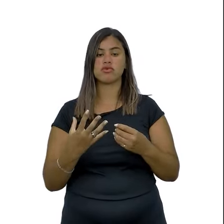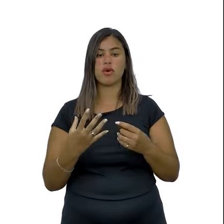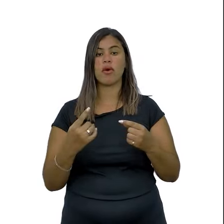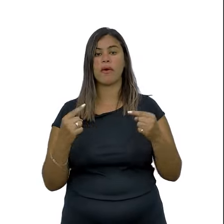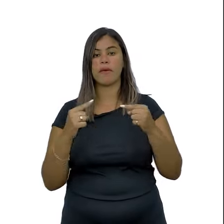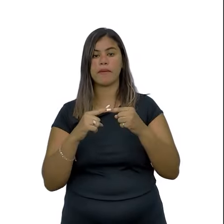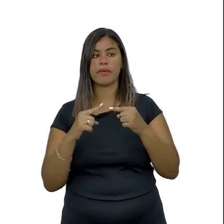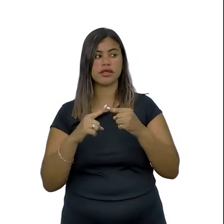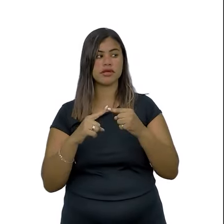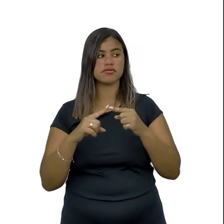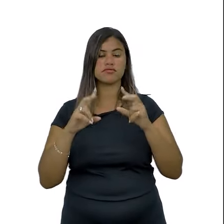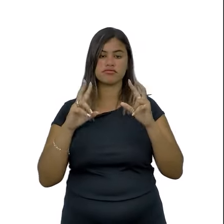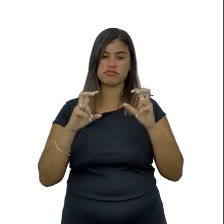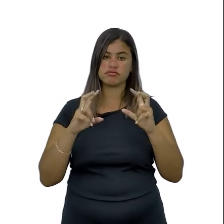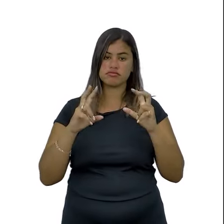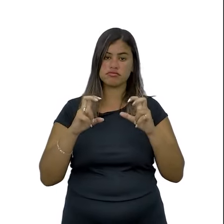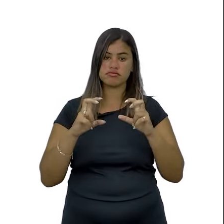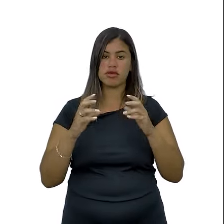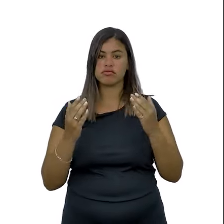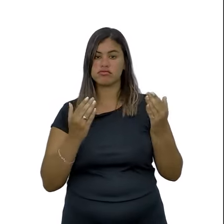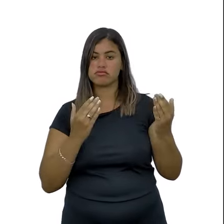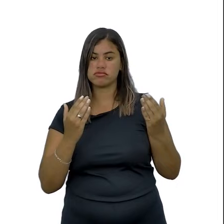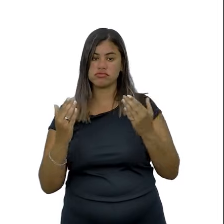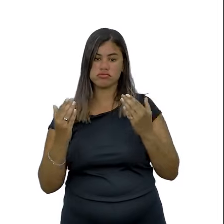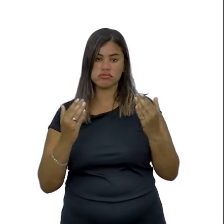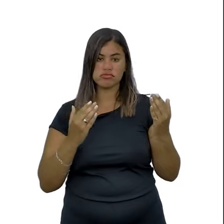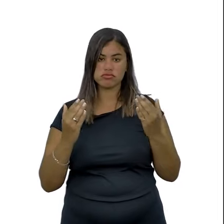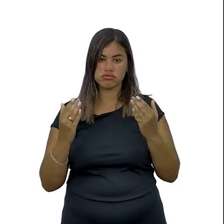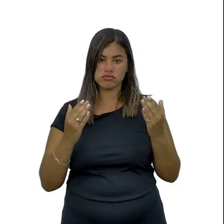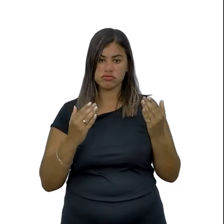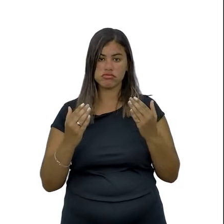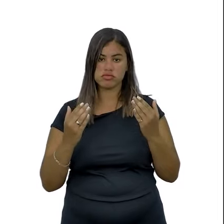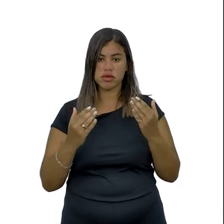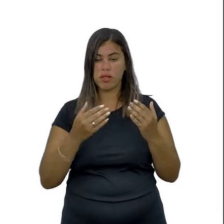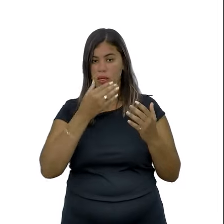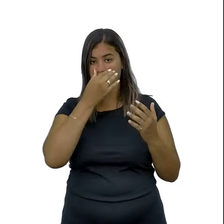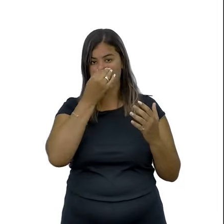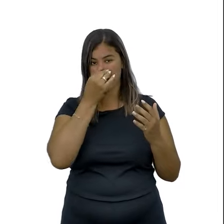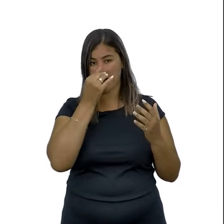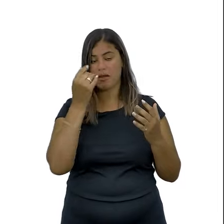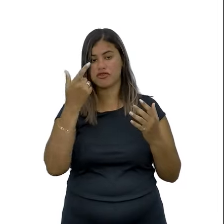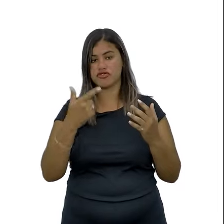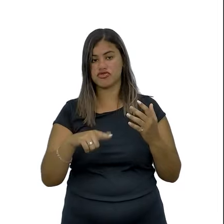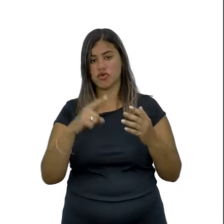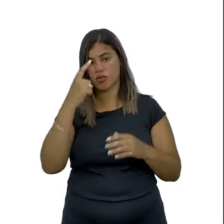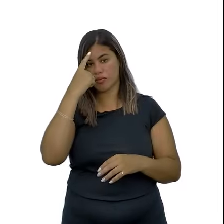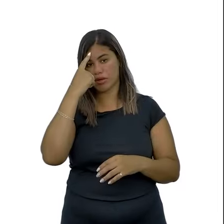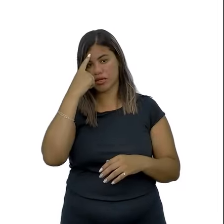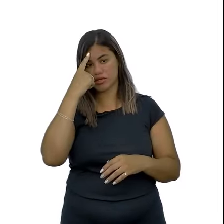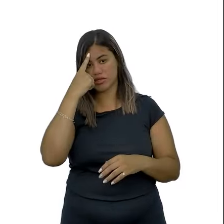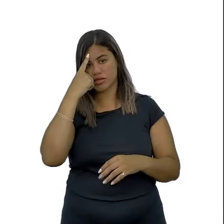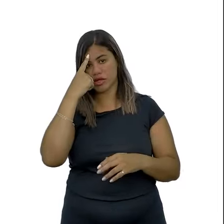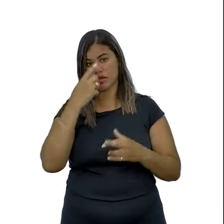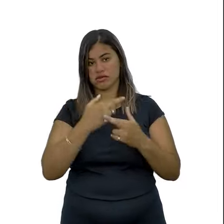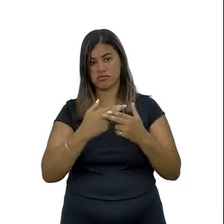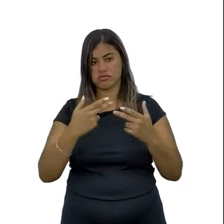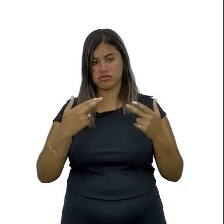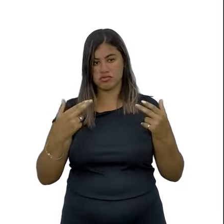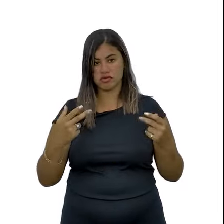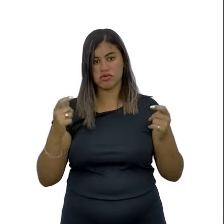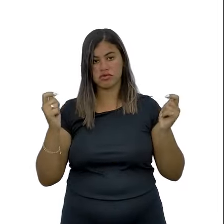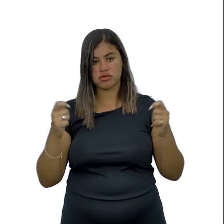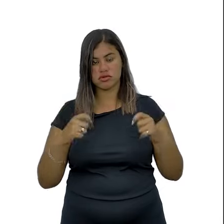termo a termo, a fazer o pareamento e, na sequência, a pensar em agrupamentos para facilitar a contagem